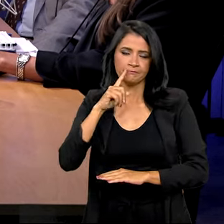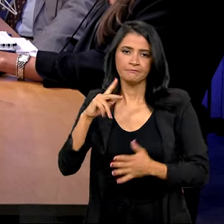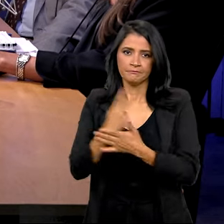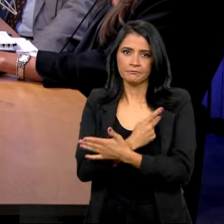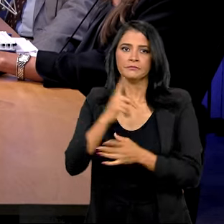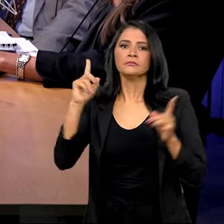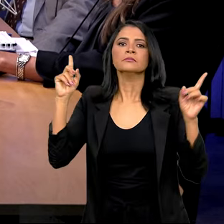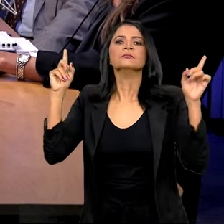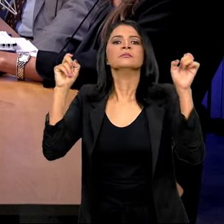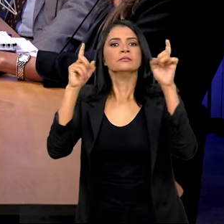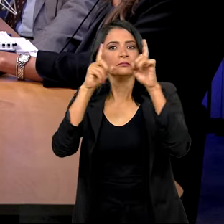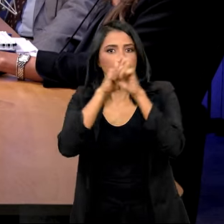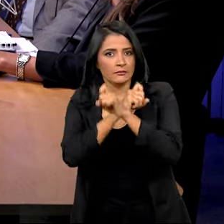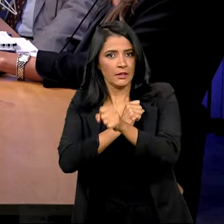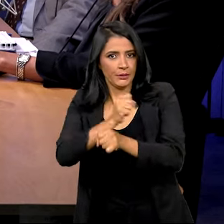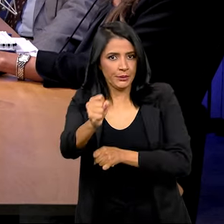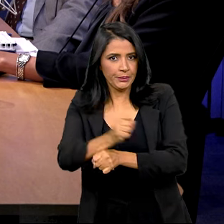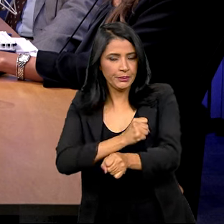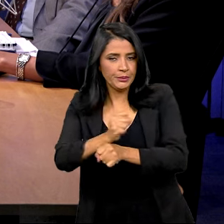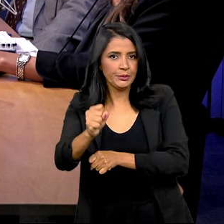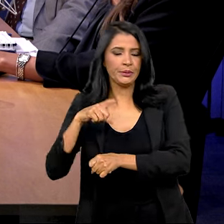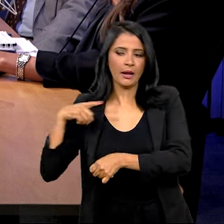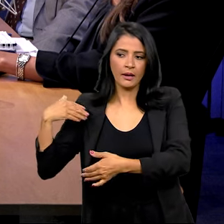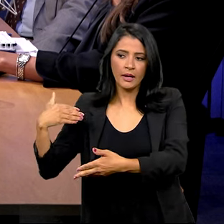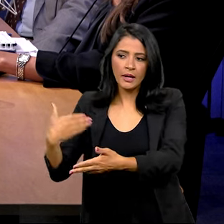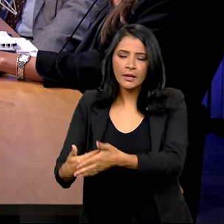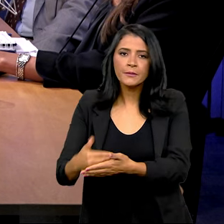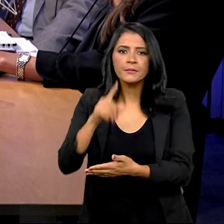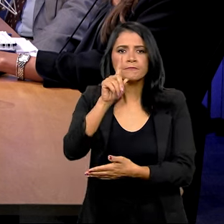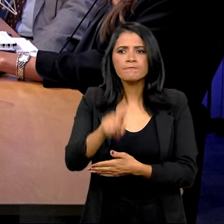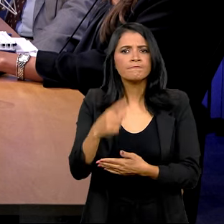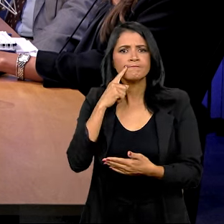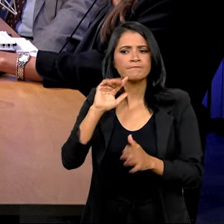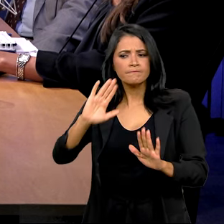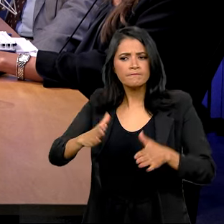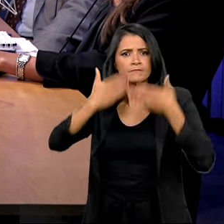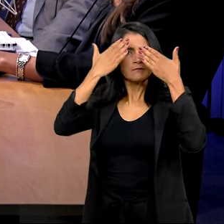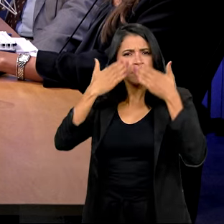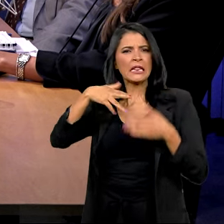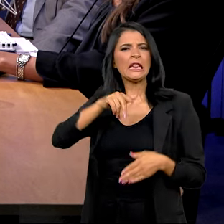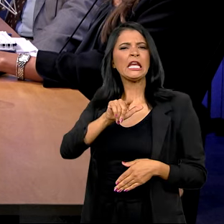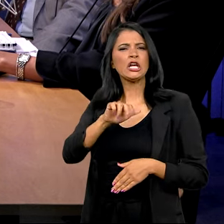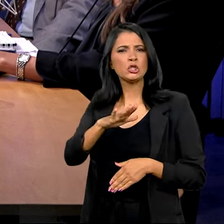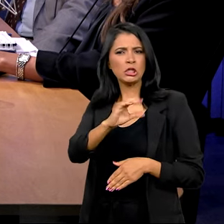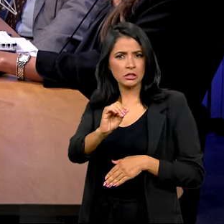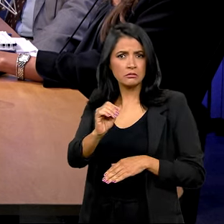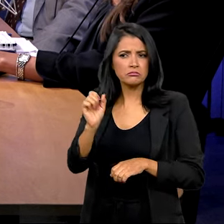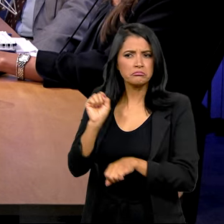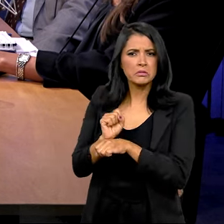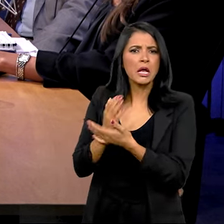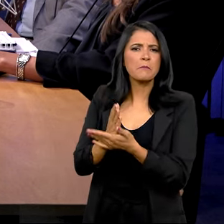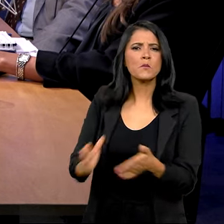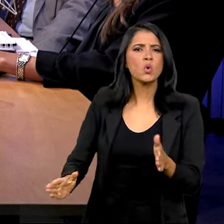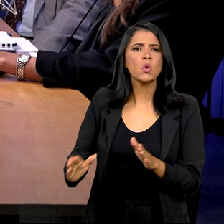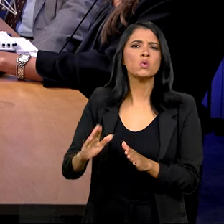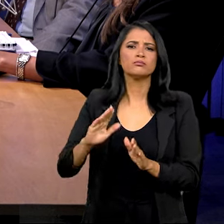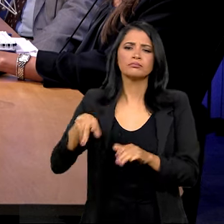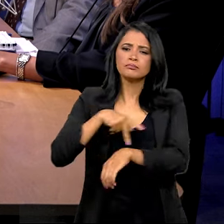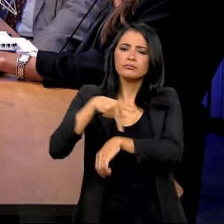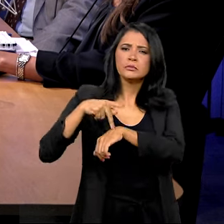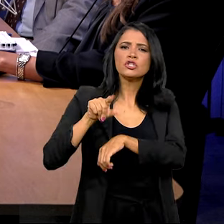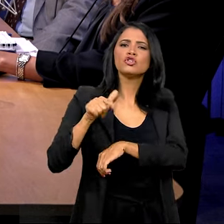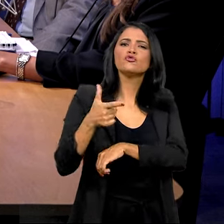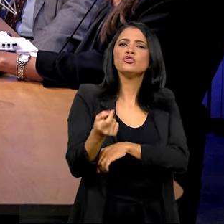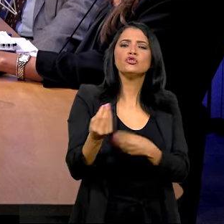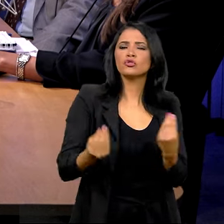uma grande dificuldade nesses últimos anos esse fantasma Álvaro ficou para trás nos países do G20 como é